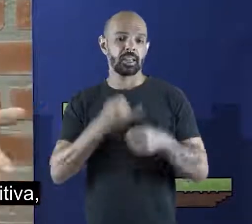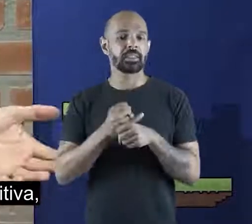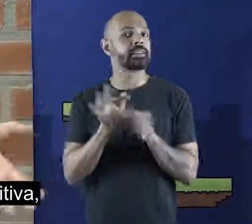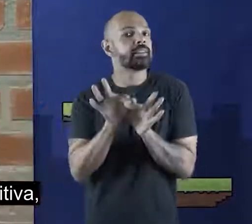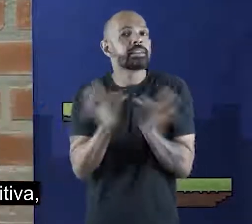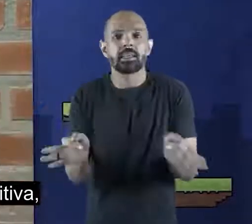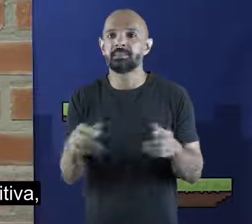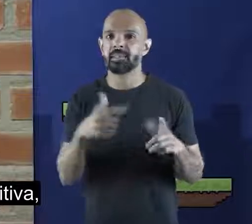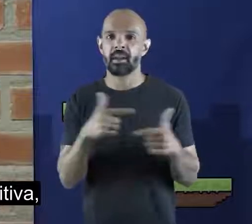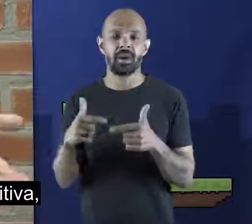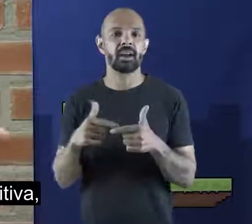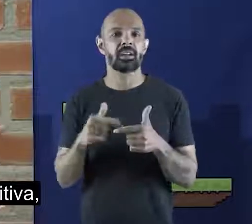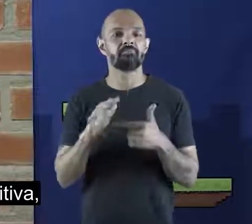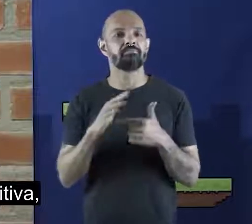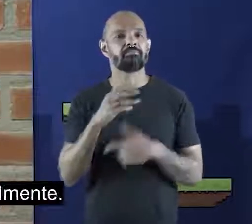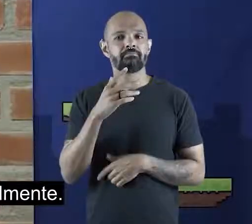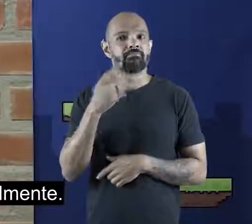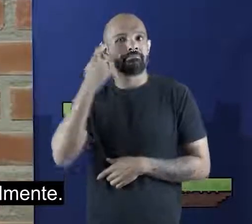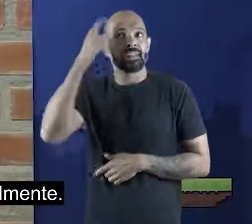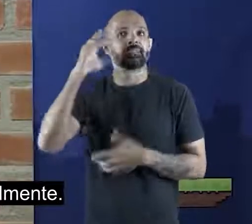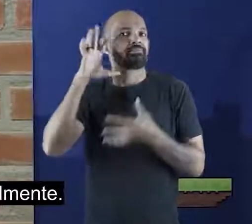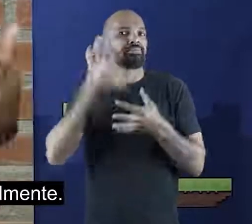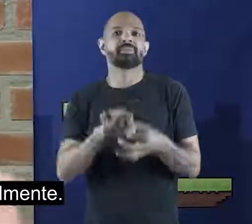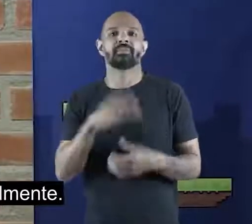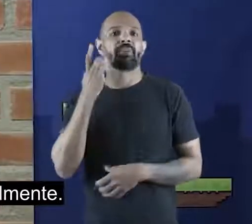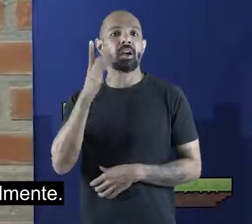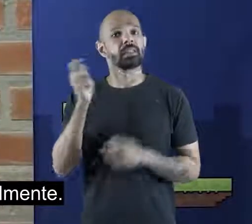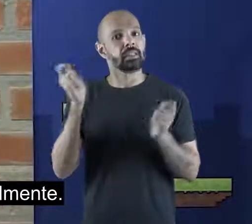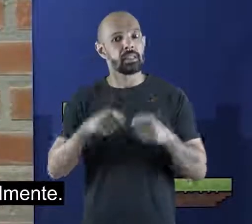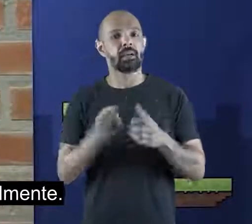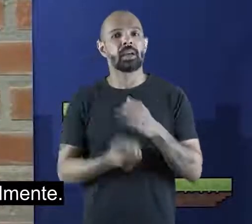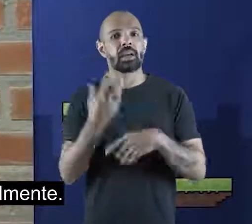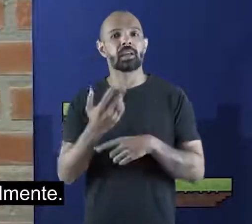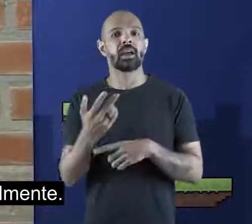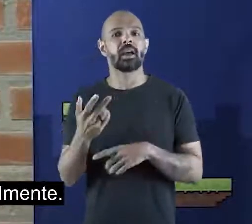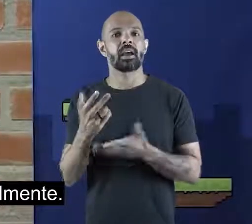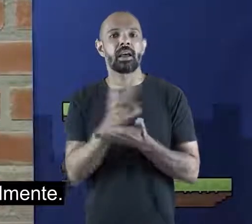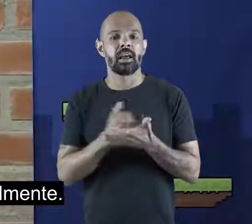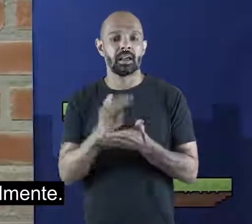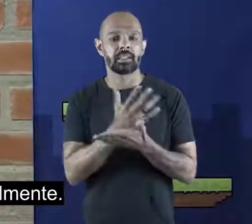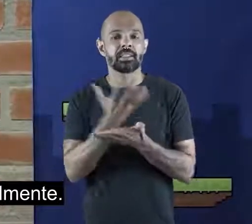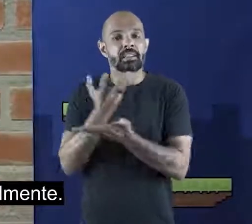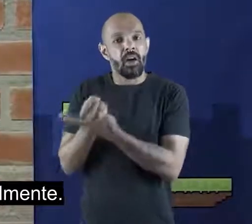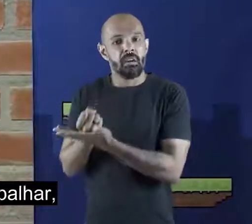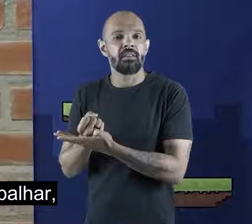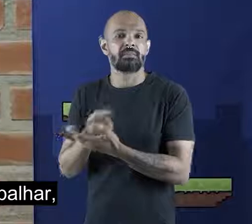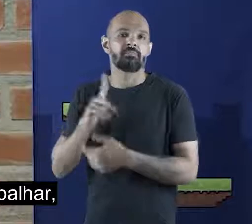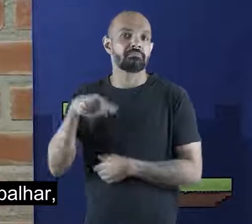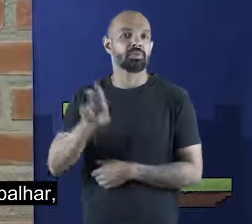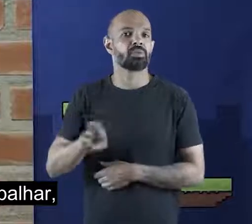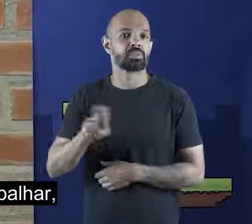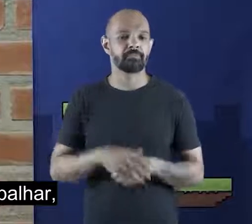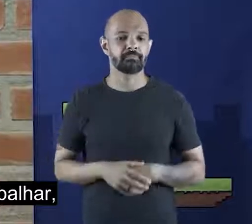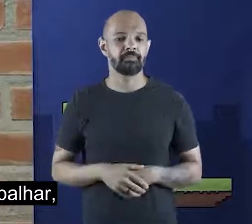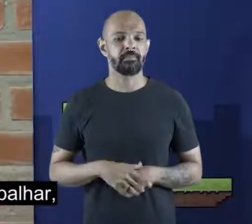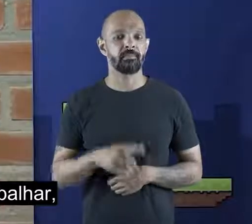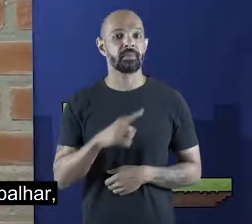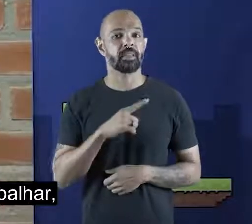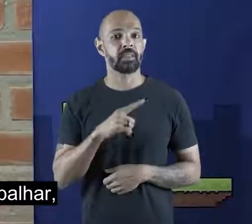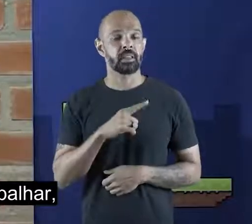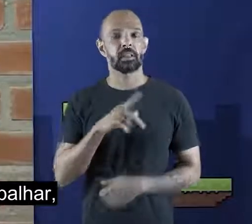simples de trabalhar, uma interface muito intuitiva. Você também pode criar suas pixel arts online e salvar localmente. Tem o Pixie